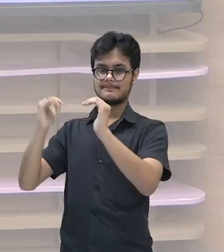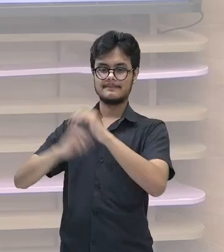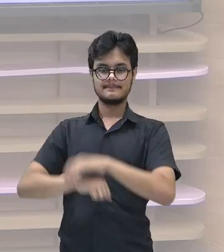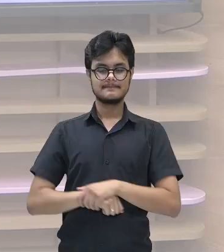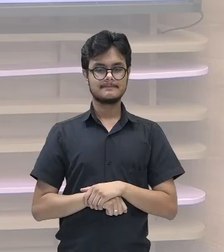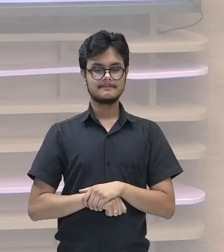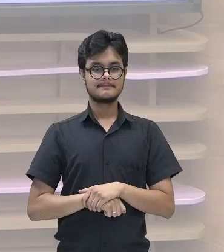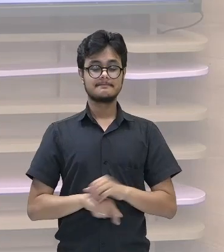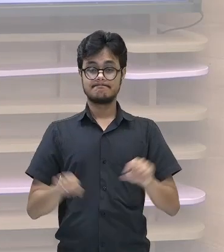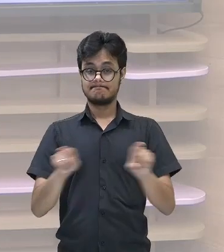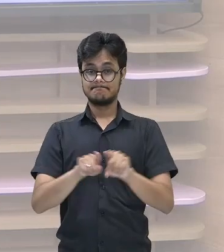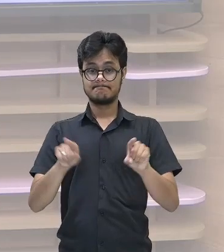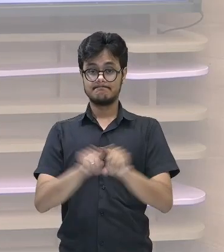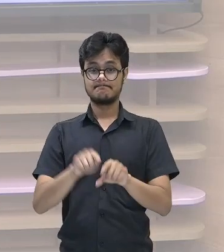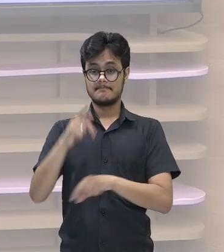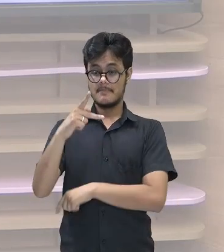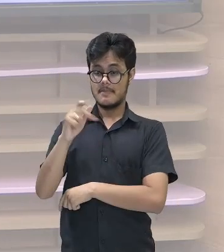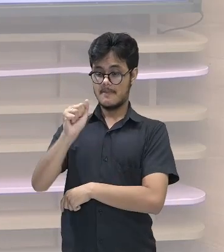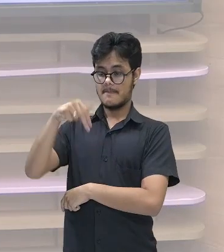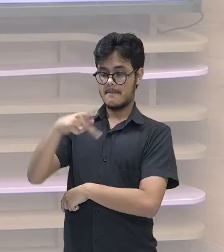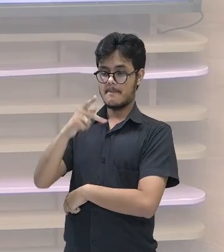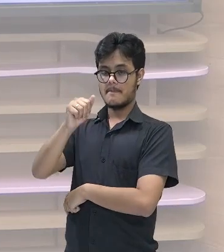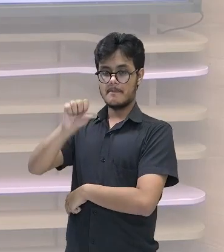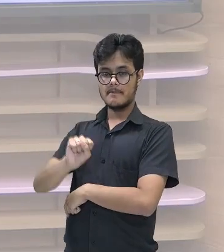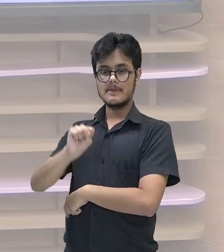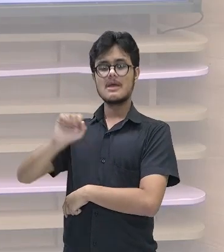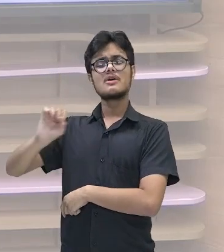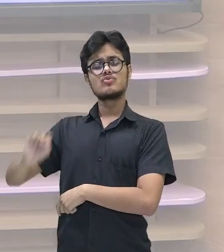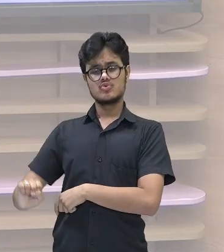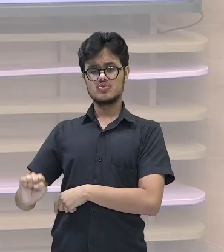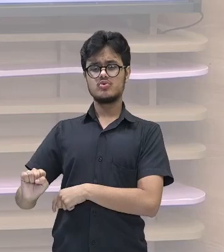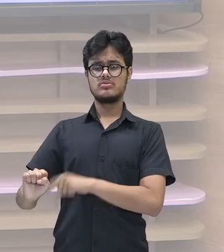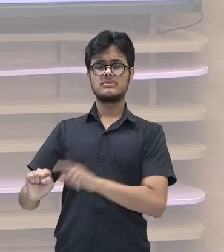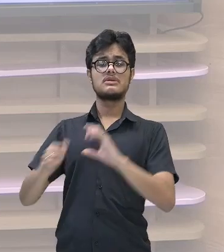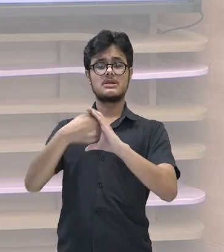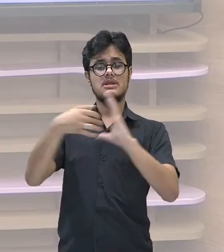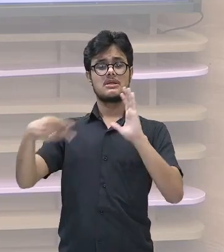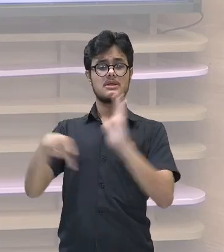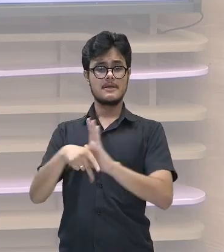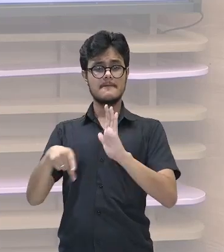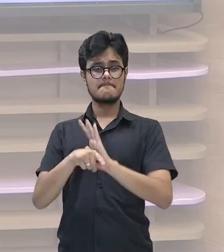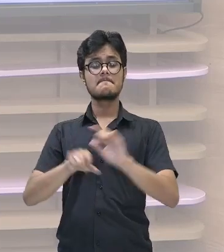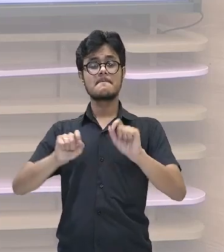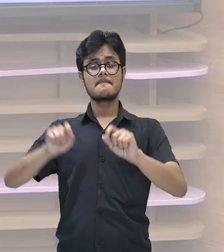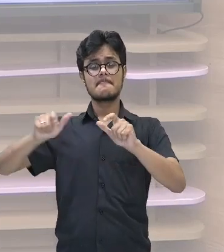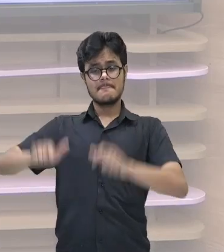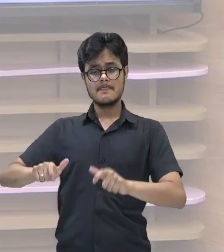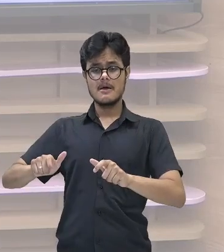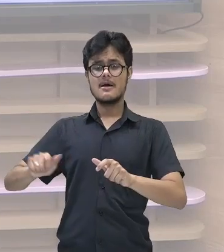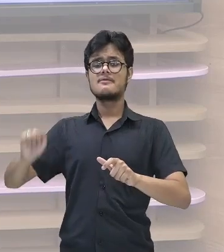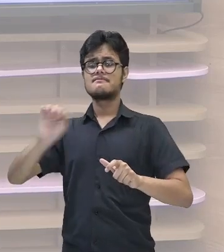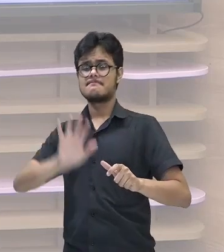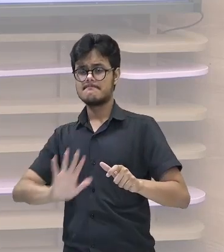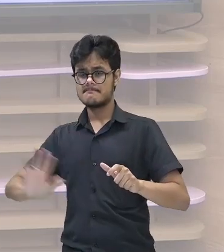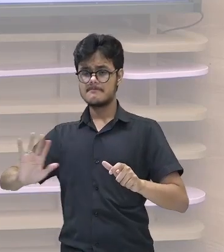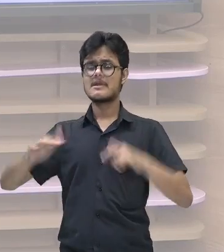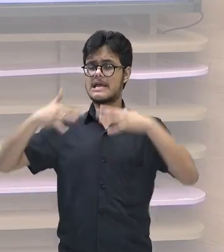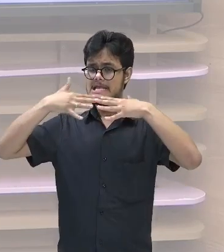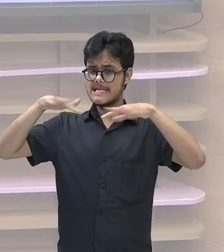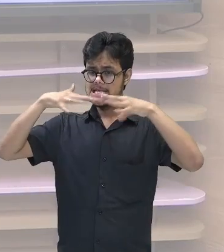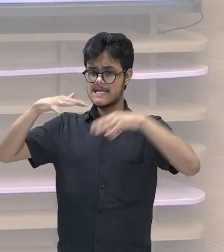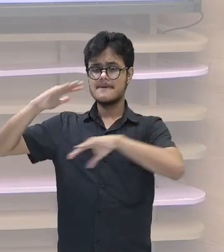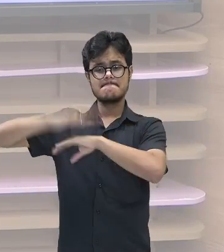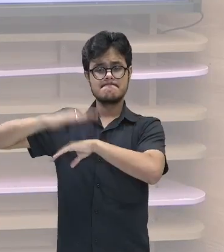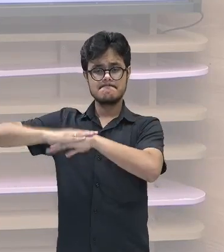os pampas aí que ocorrem na região sul do Brasil, que tem a característica de ser uma grande pastagem natural aí no